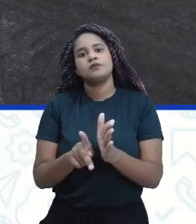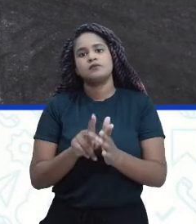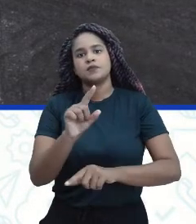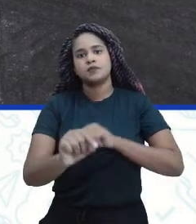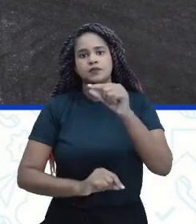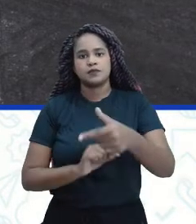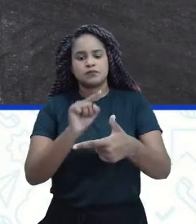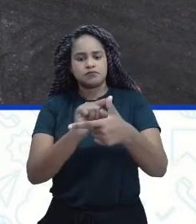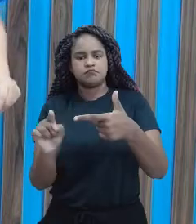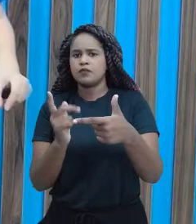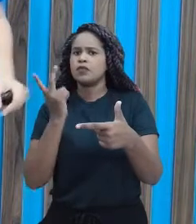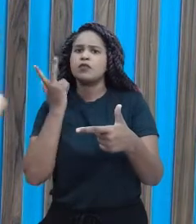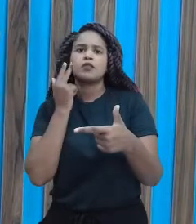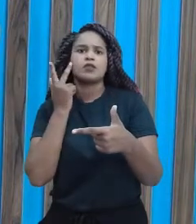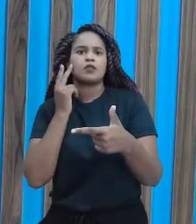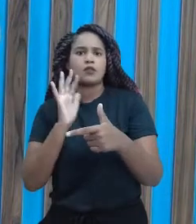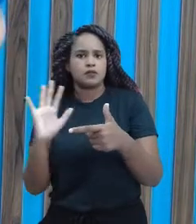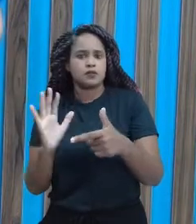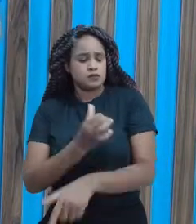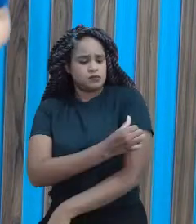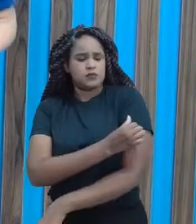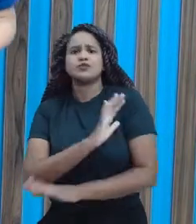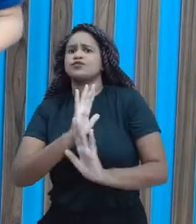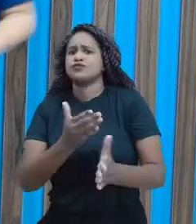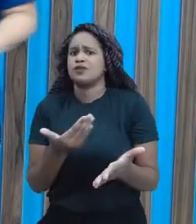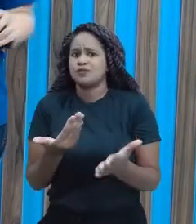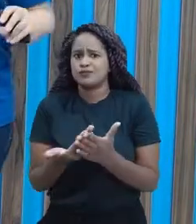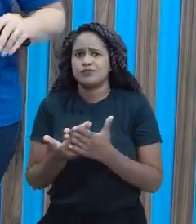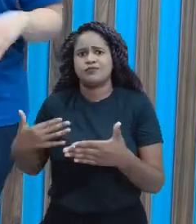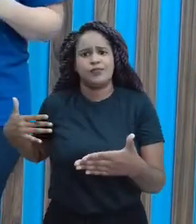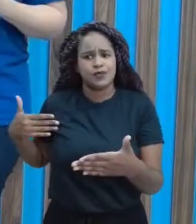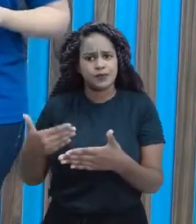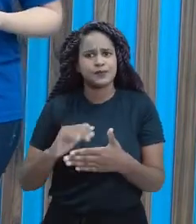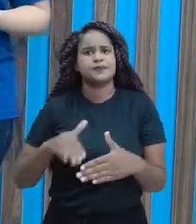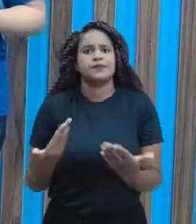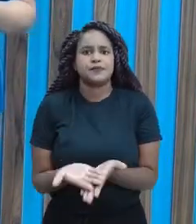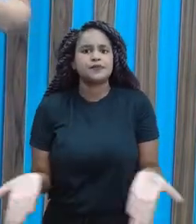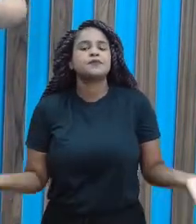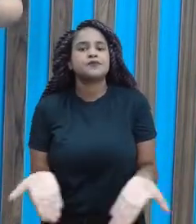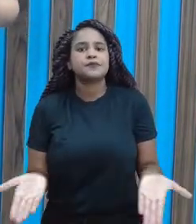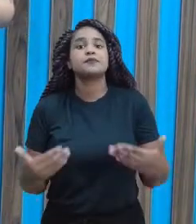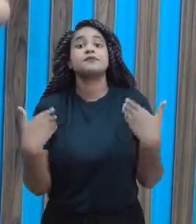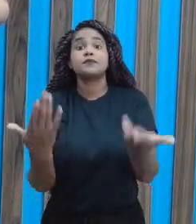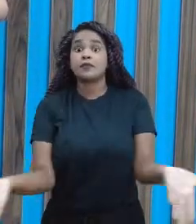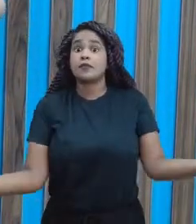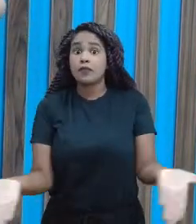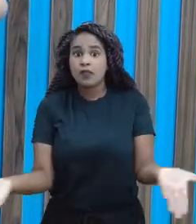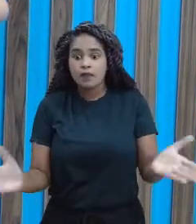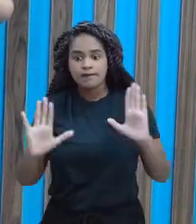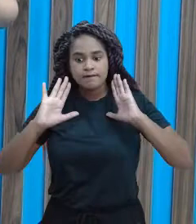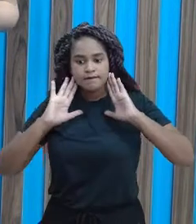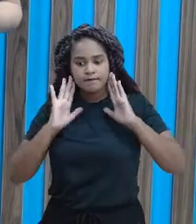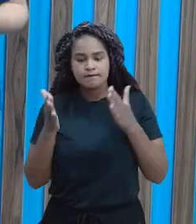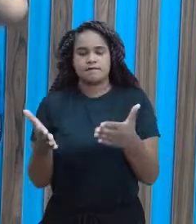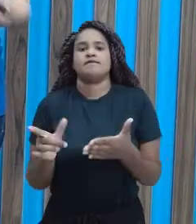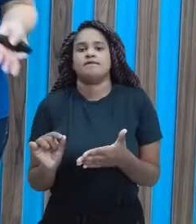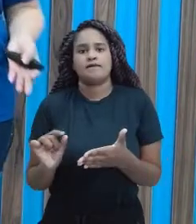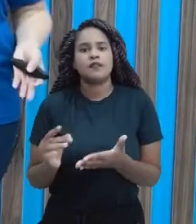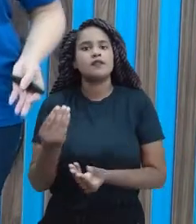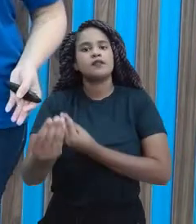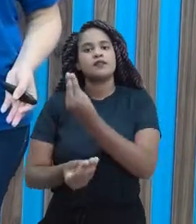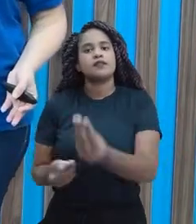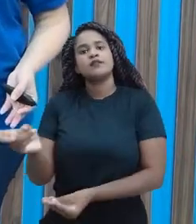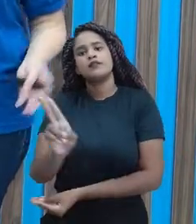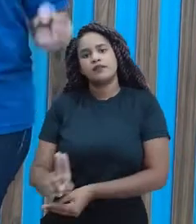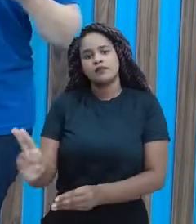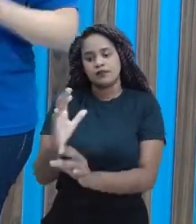de fração normal. Desde o 6º ano, a gente vem estudando esse tipo de relação. A gente vai afunilar a nossa aula para, de fato, como fazer